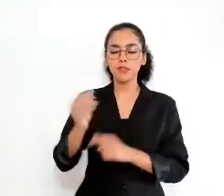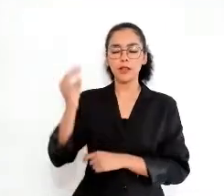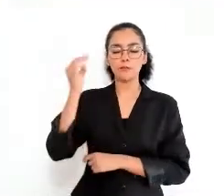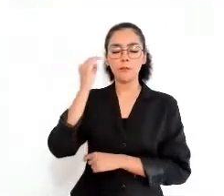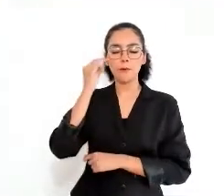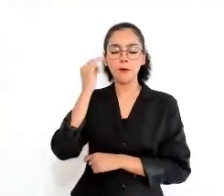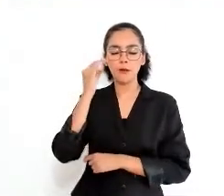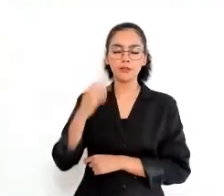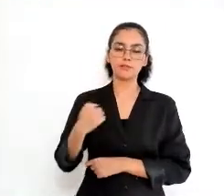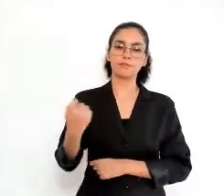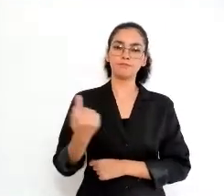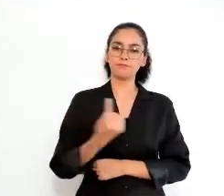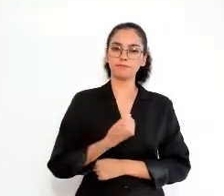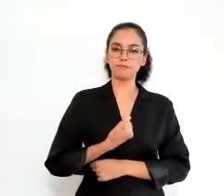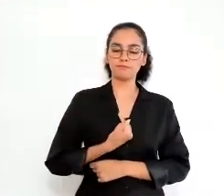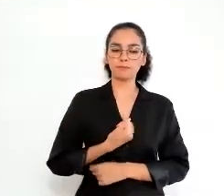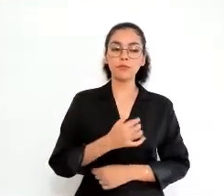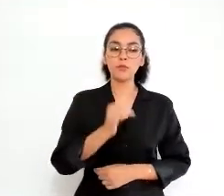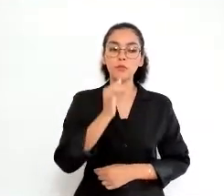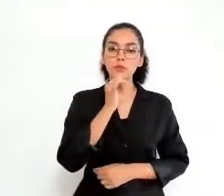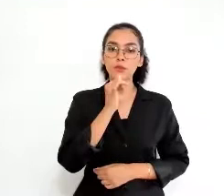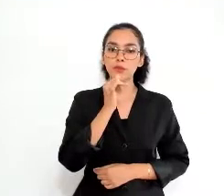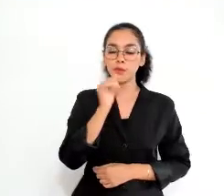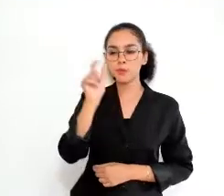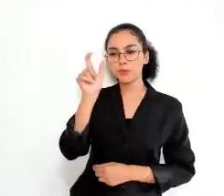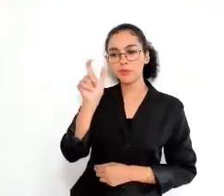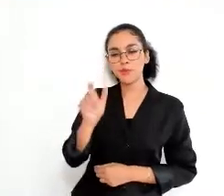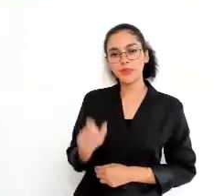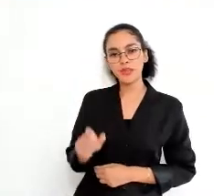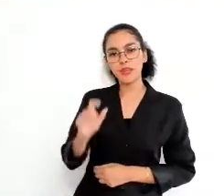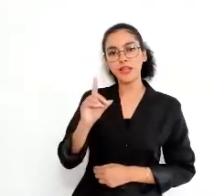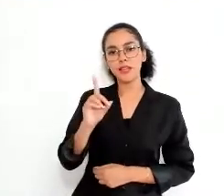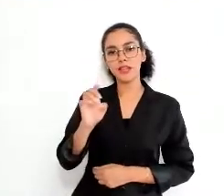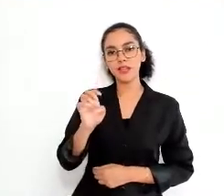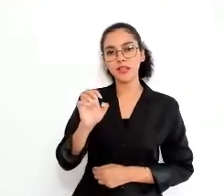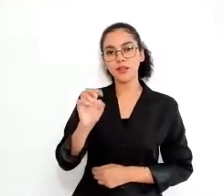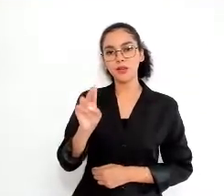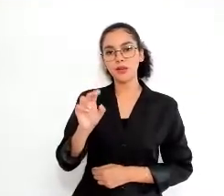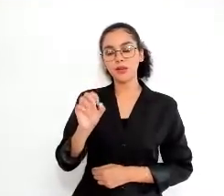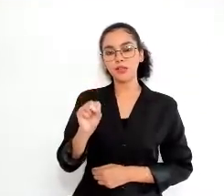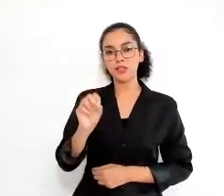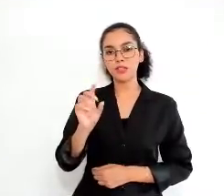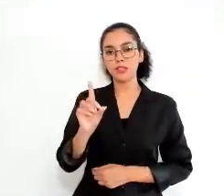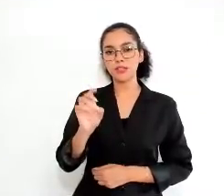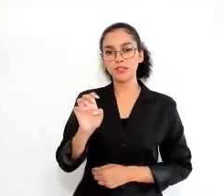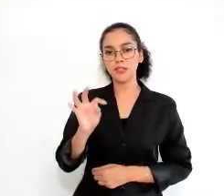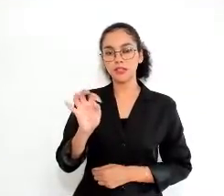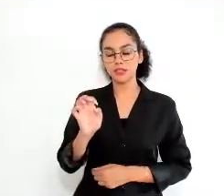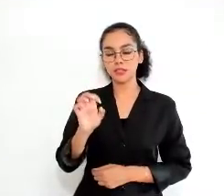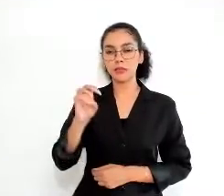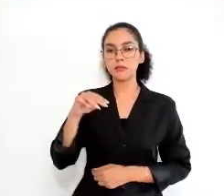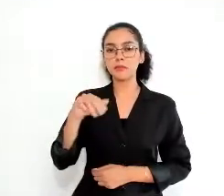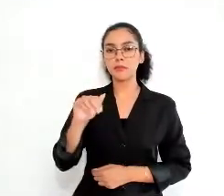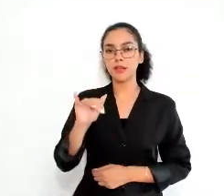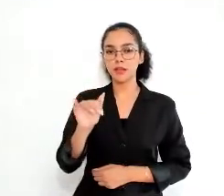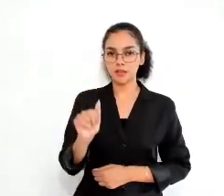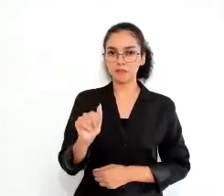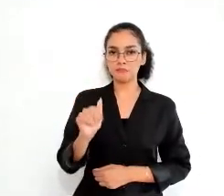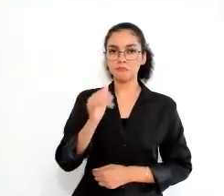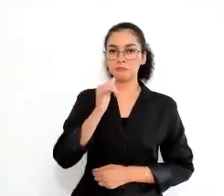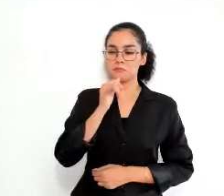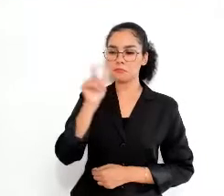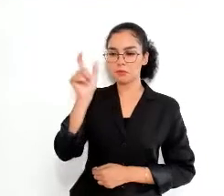exemplo de Deusdete Maia, exemplo maior da magistratura do Rio Grande do